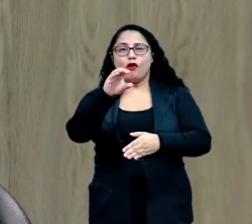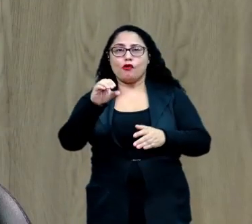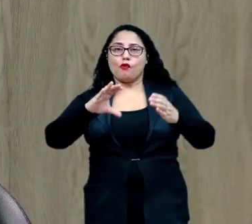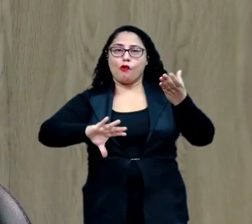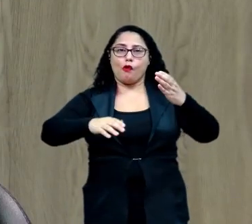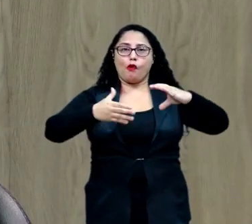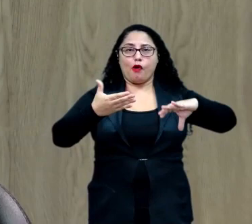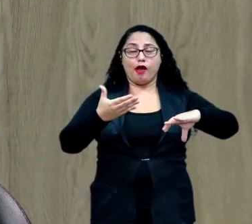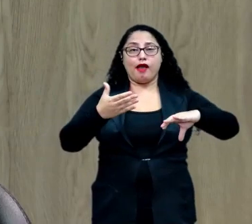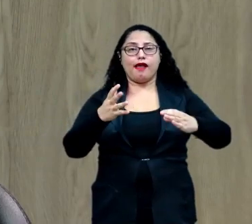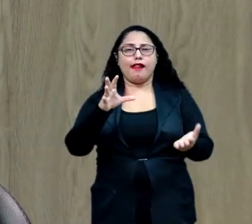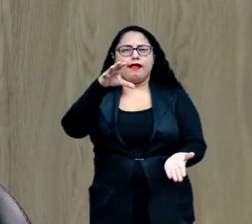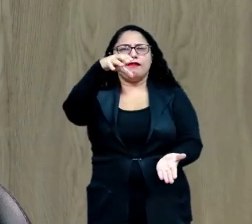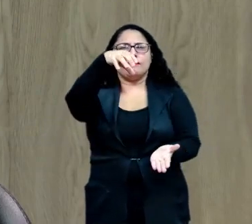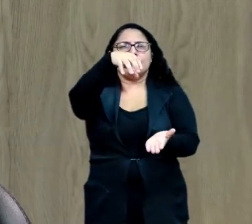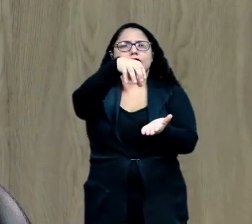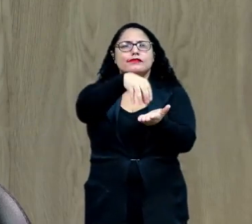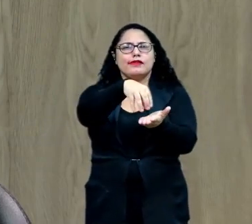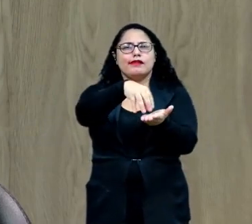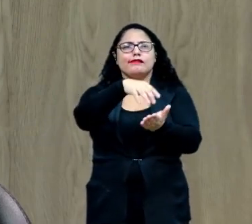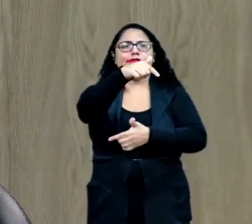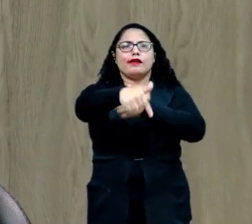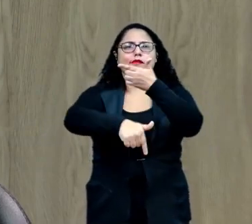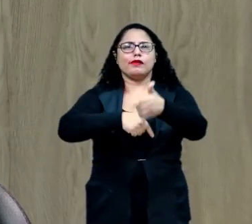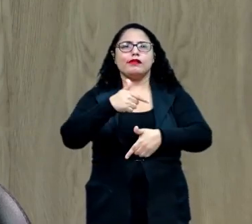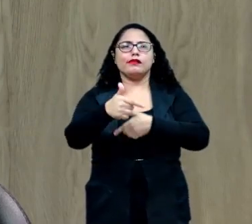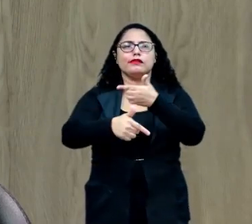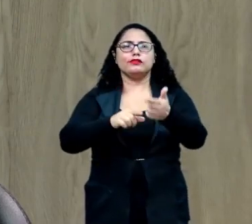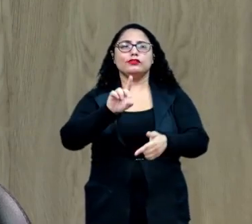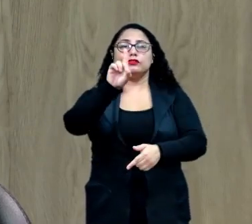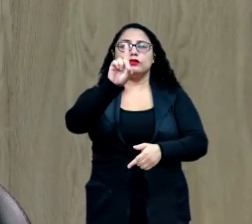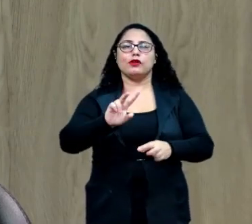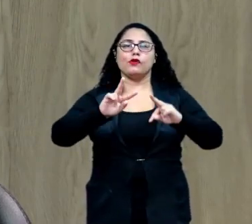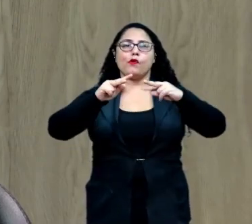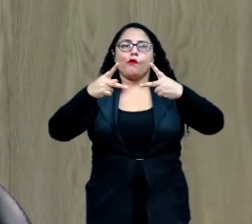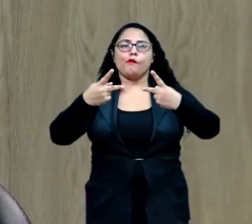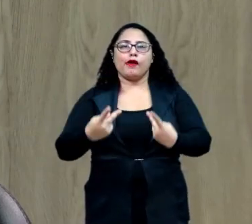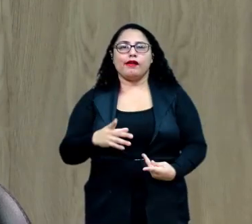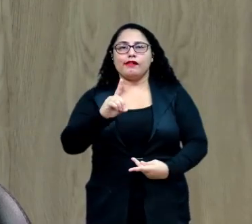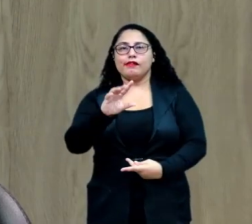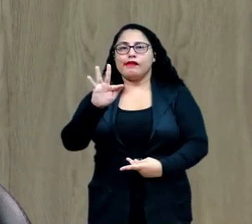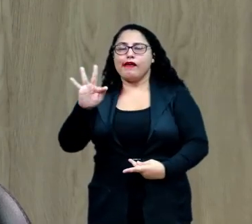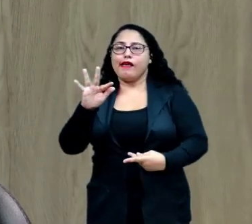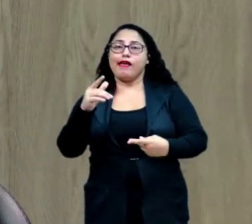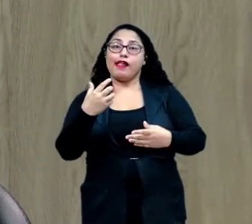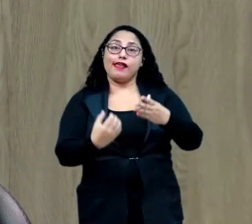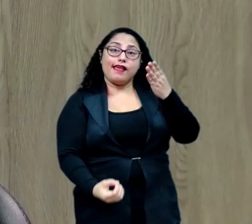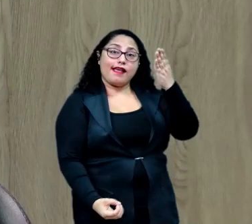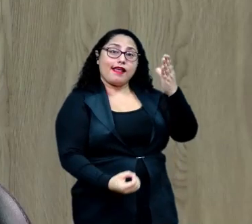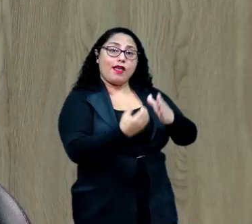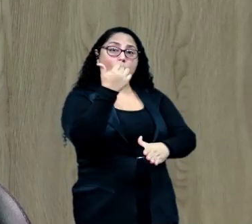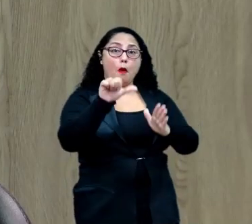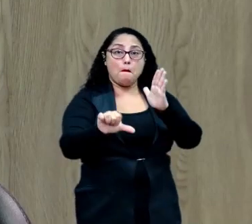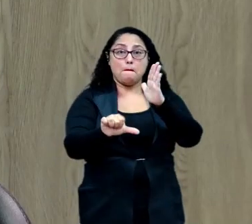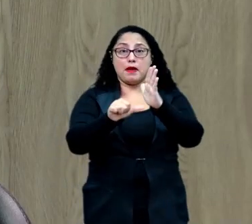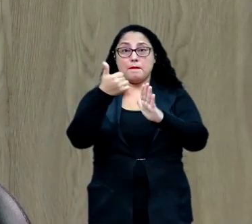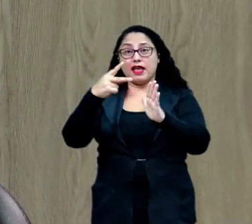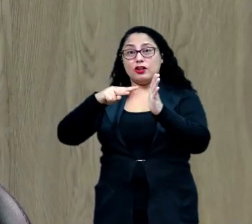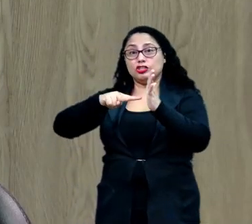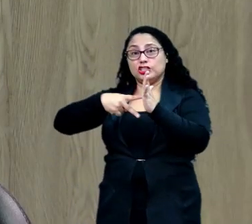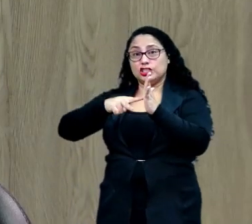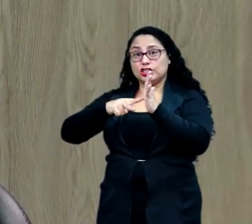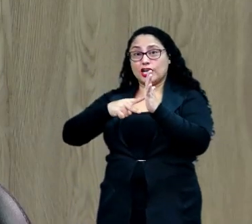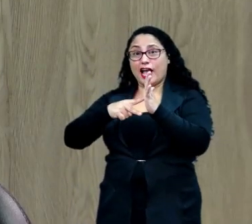Centro de Direitos Humanos do Distrito Federal, também é tradutor e intérprete de Libras e fundador do primeiro sindicato da categoria no Brasil,